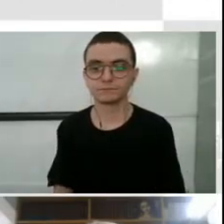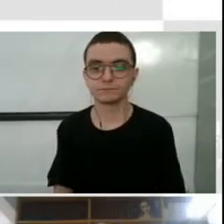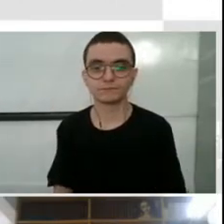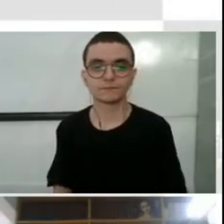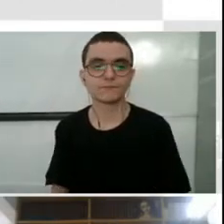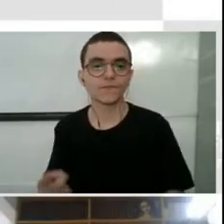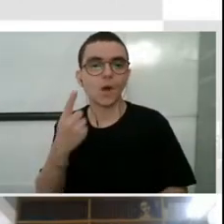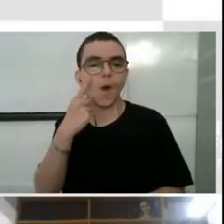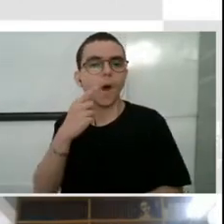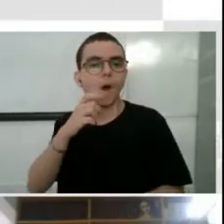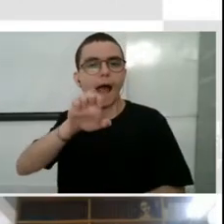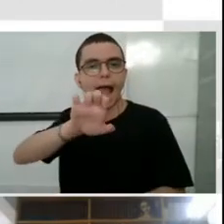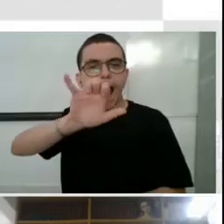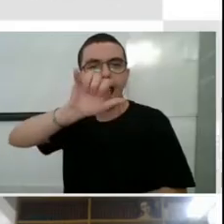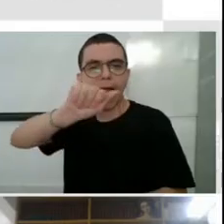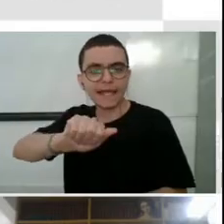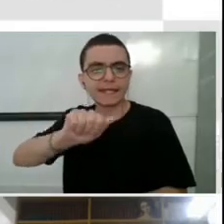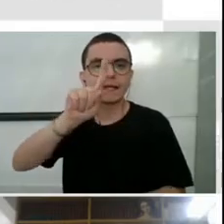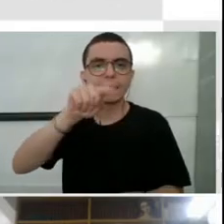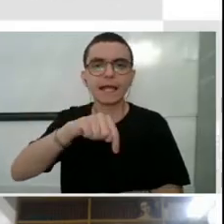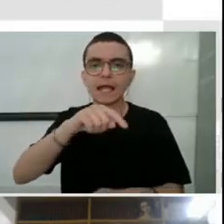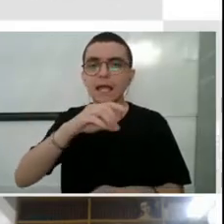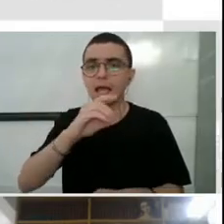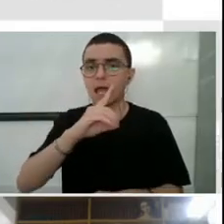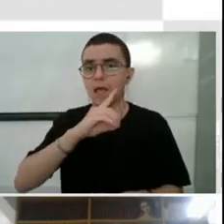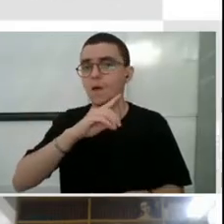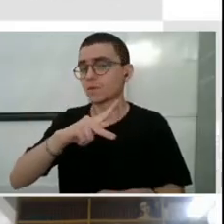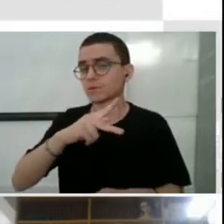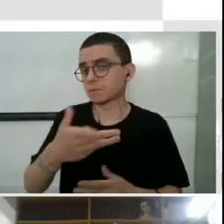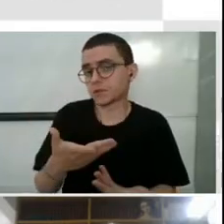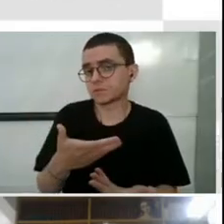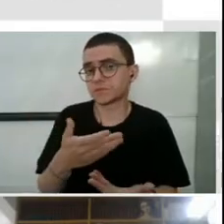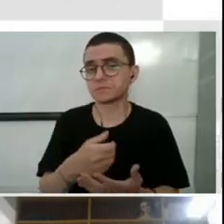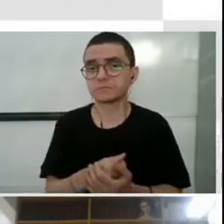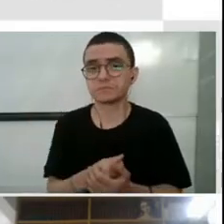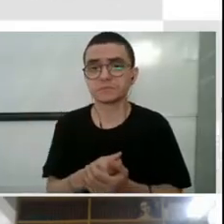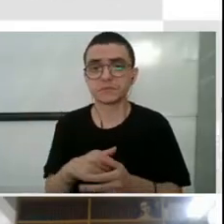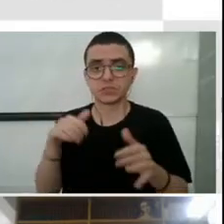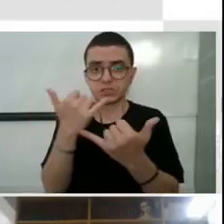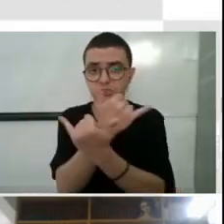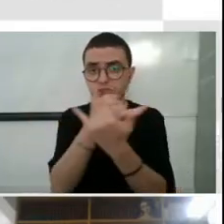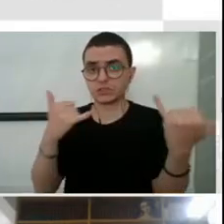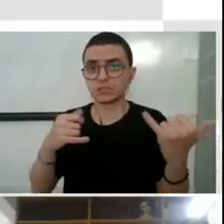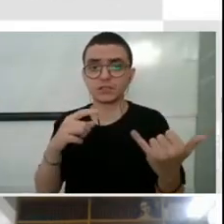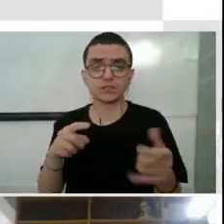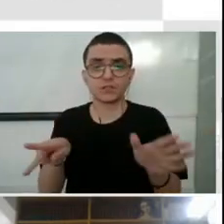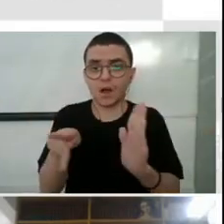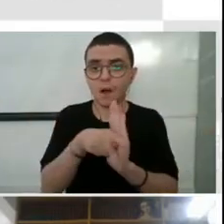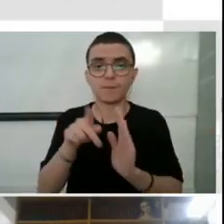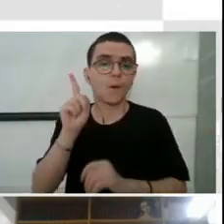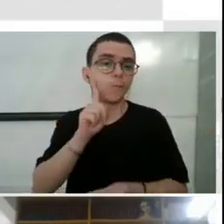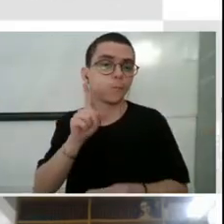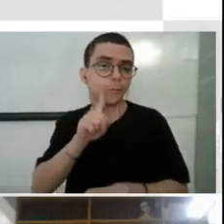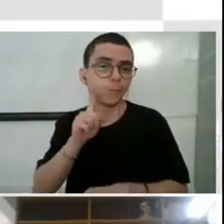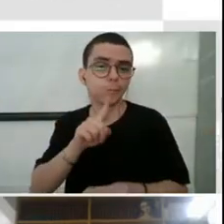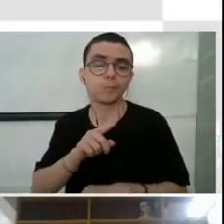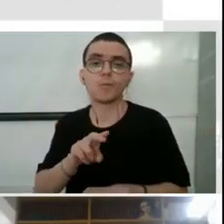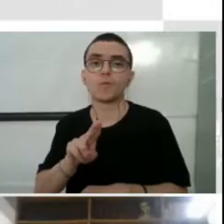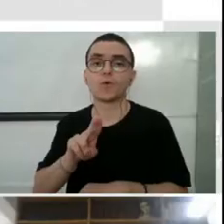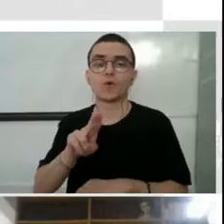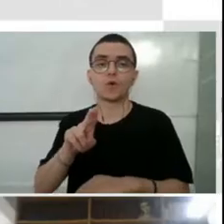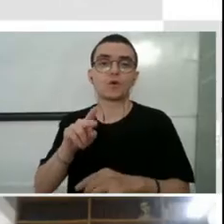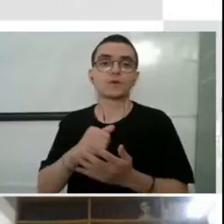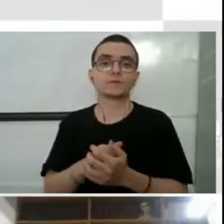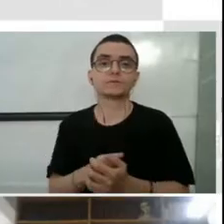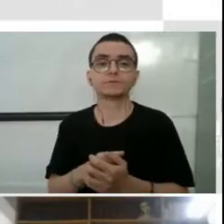EIA, né? O EIA é um departamento, né, do Departamento de Energia dos Estados Unidos, chama-se United States